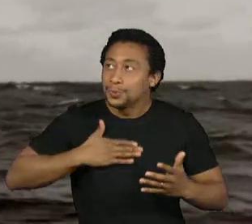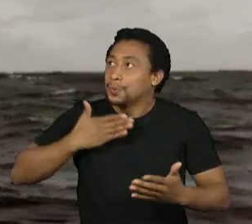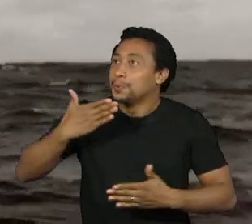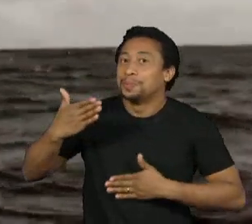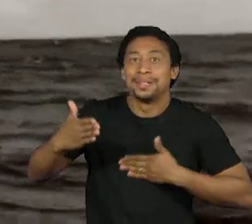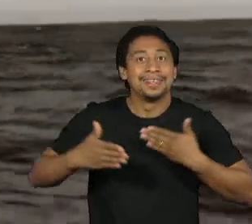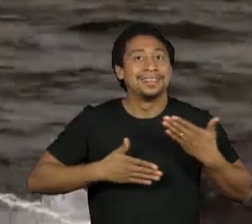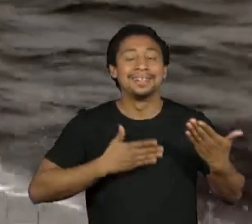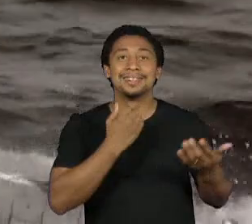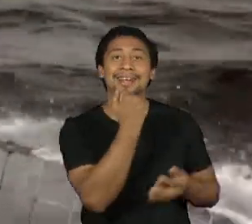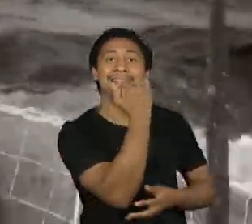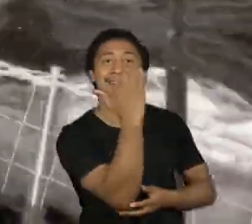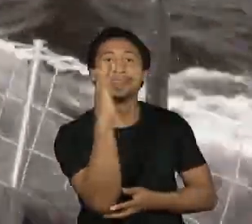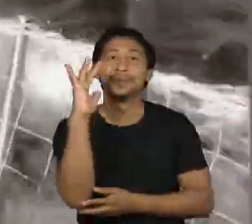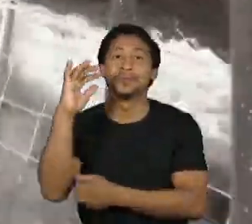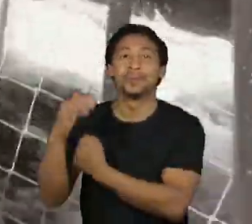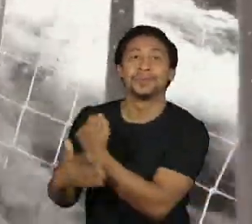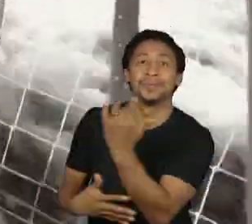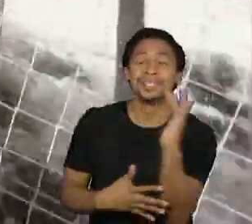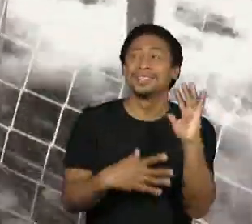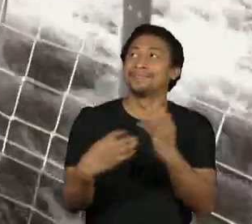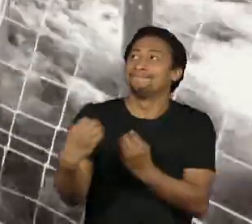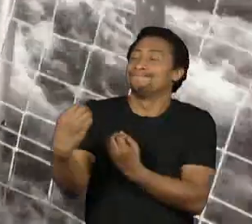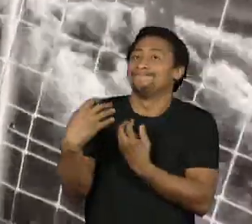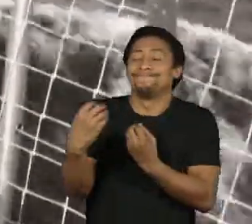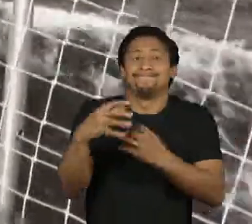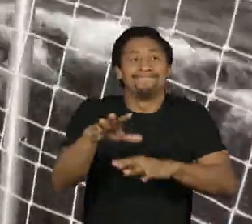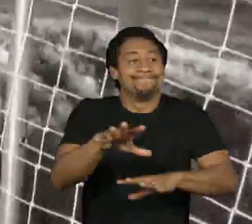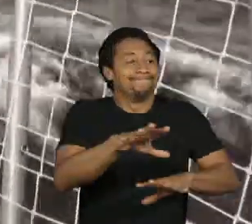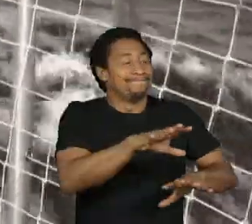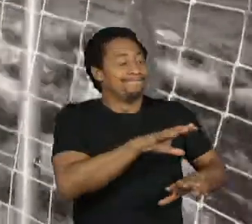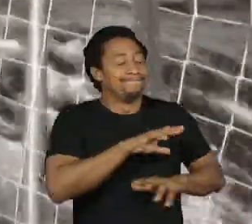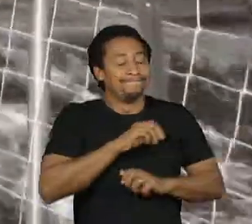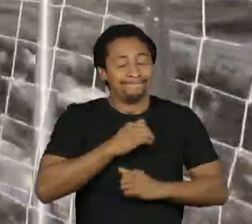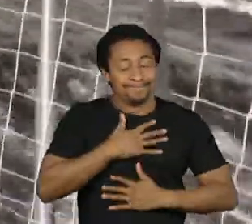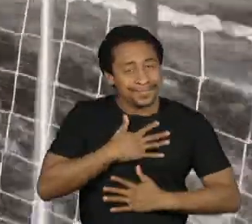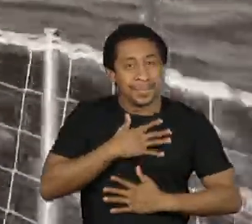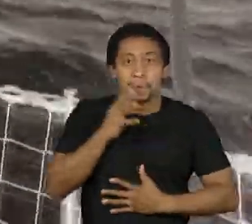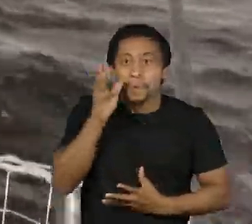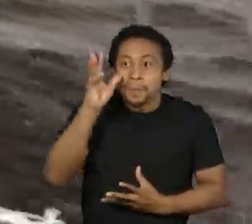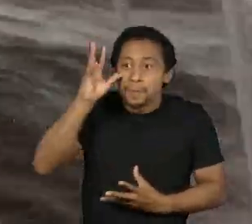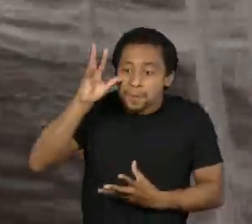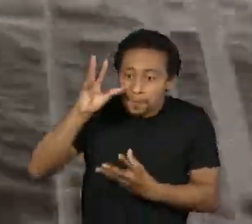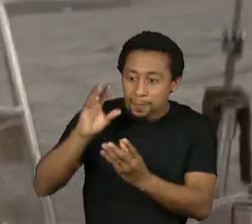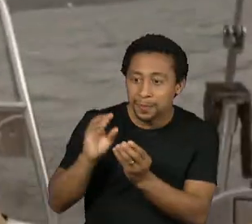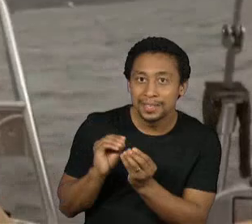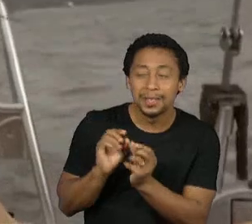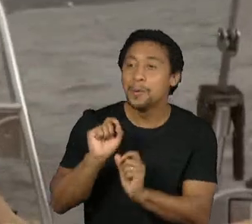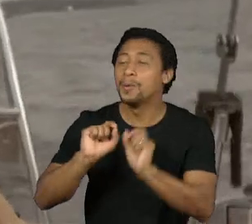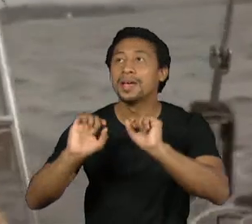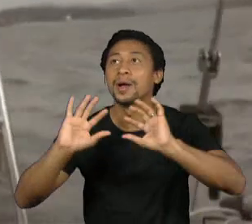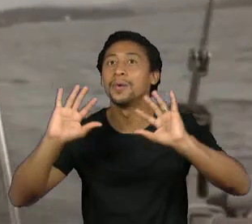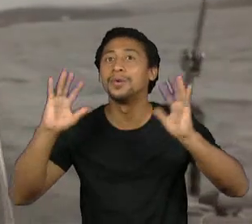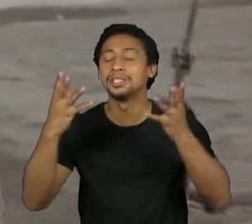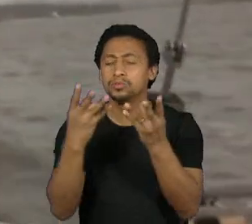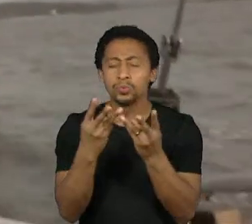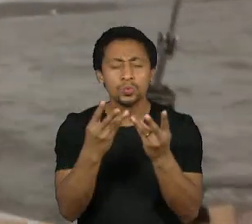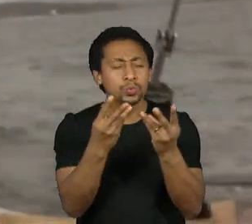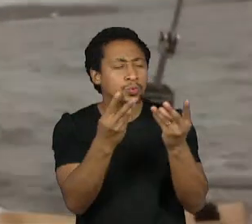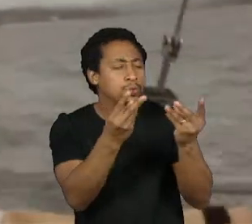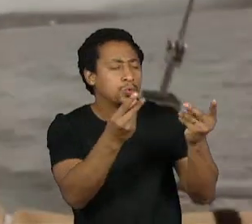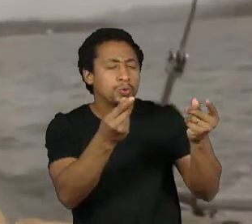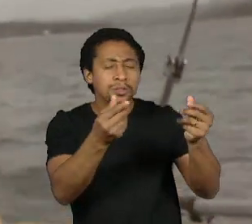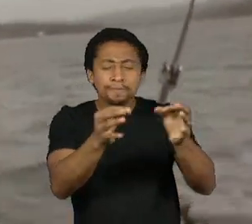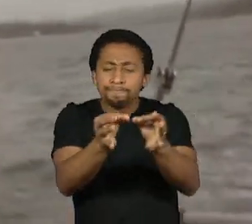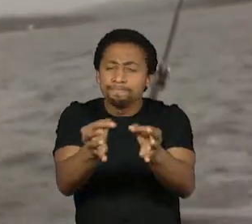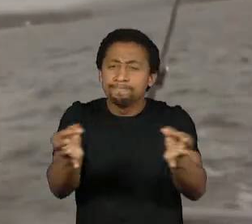A natureza ensina a todo momento. Compreender as sutilezas, relações E a maneira como tudo se